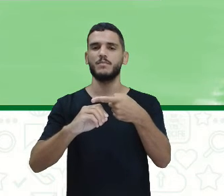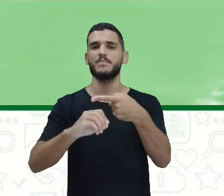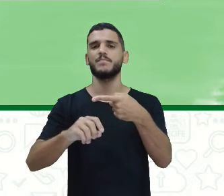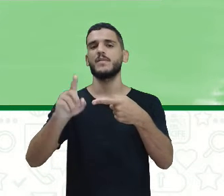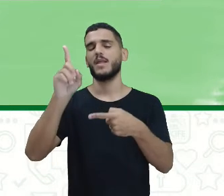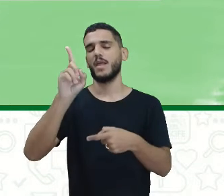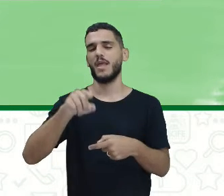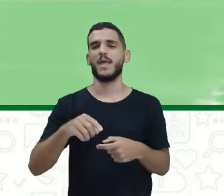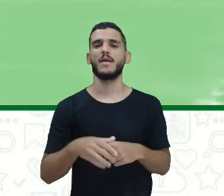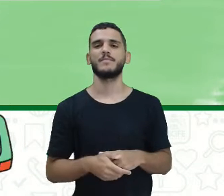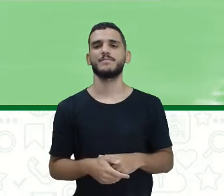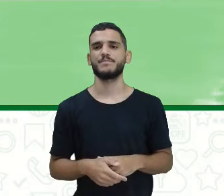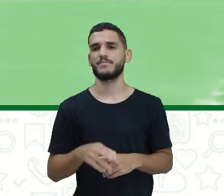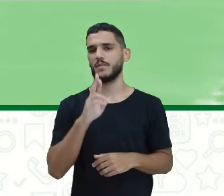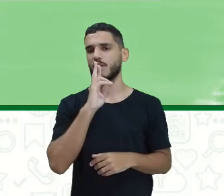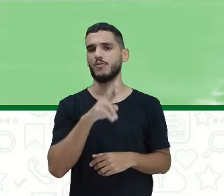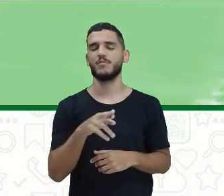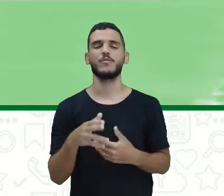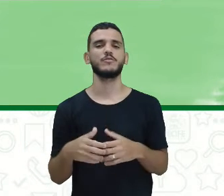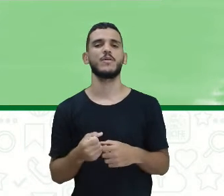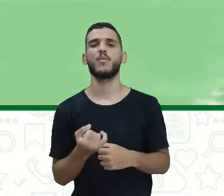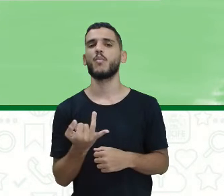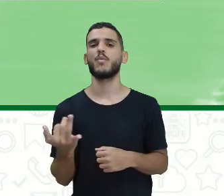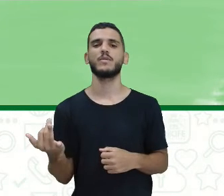que vai me dar como resultado